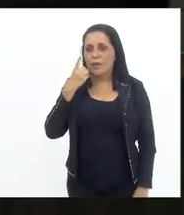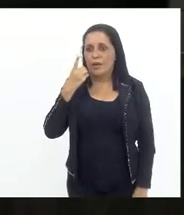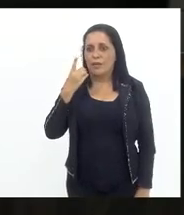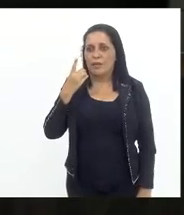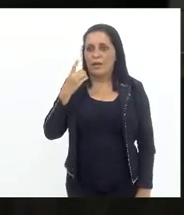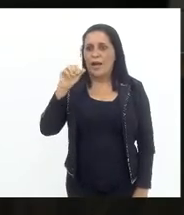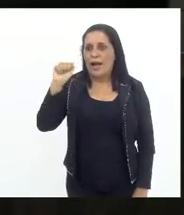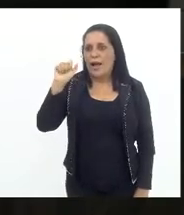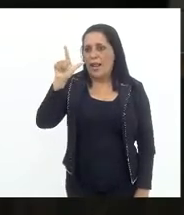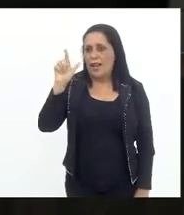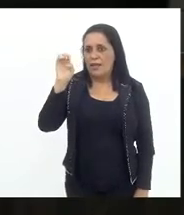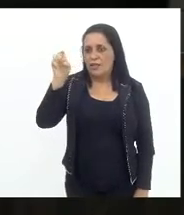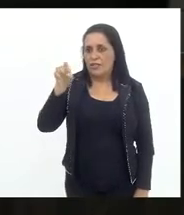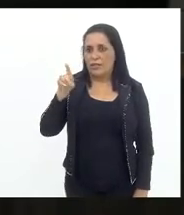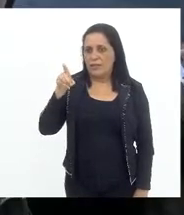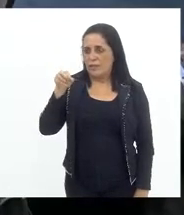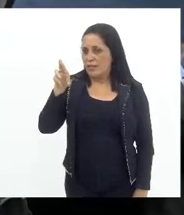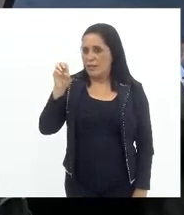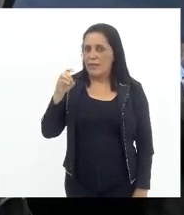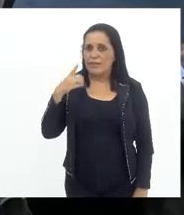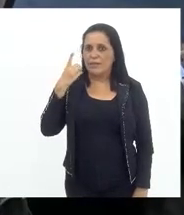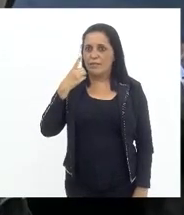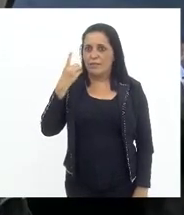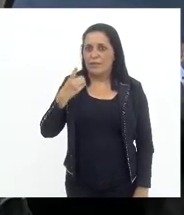Deputado Alexandre Freitas.